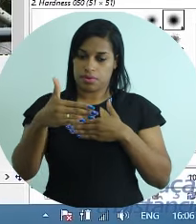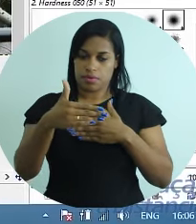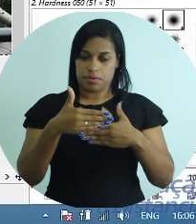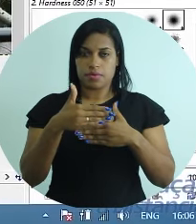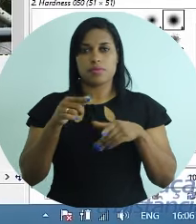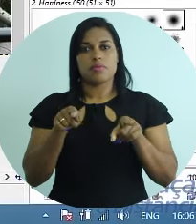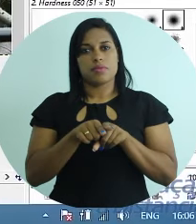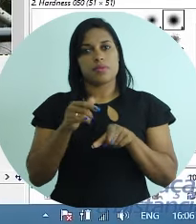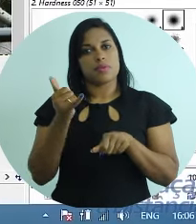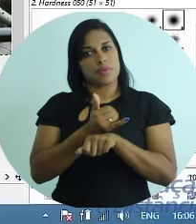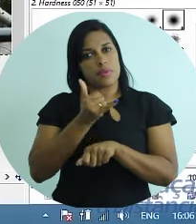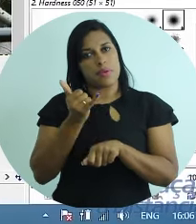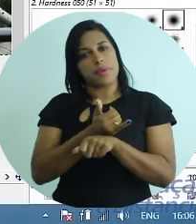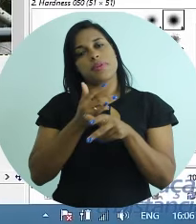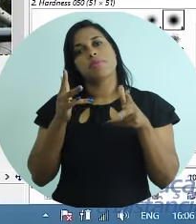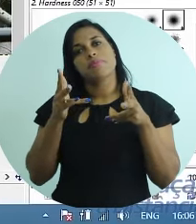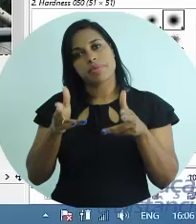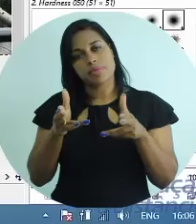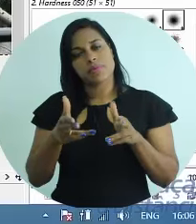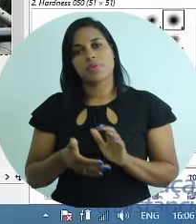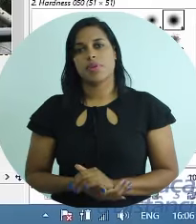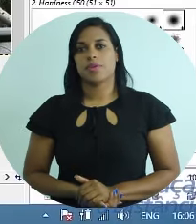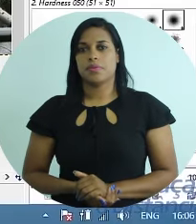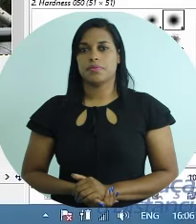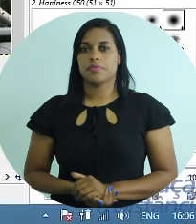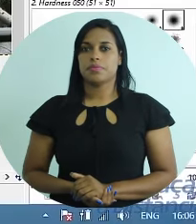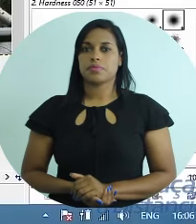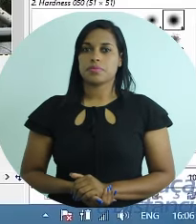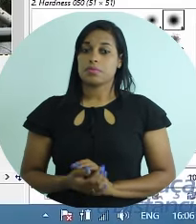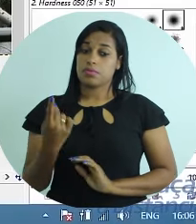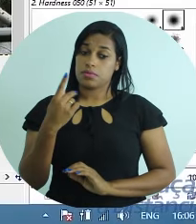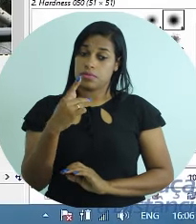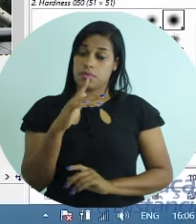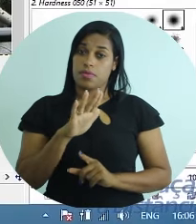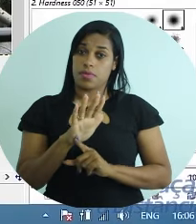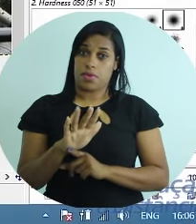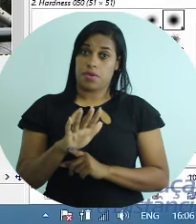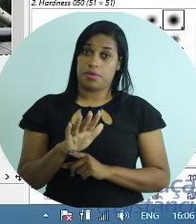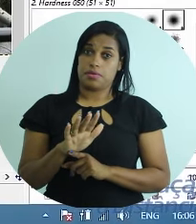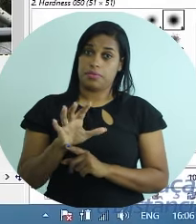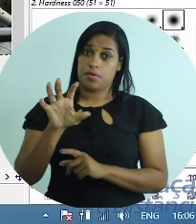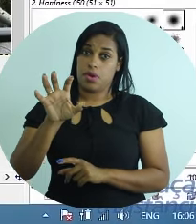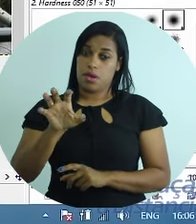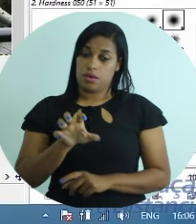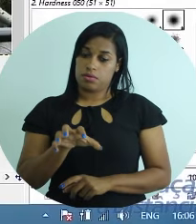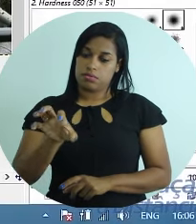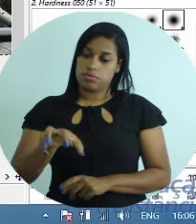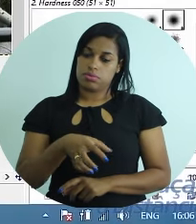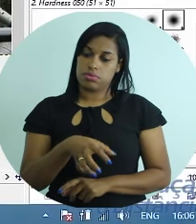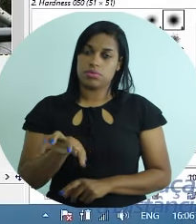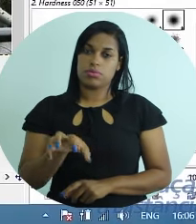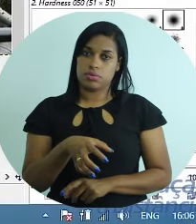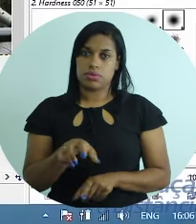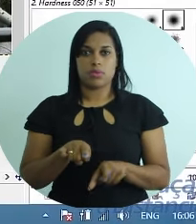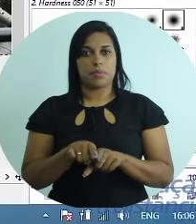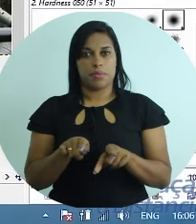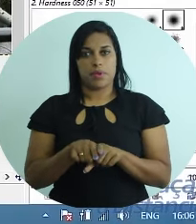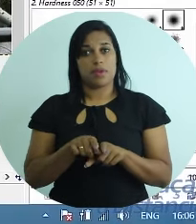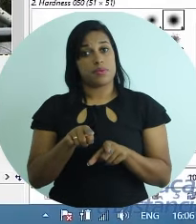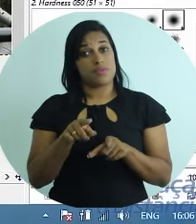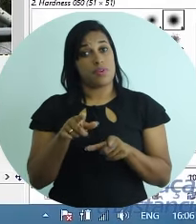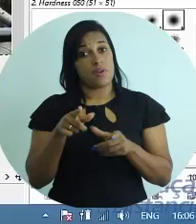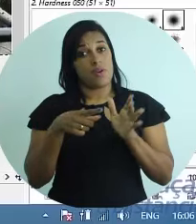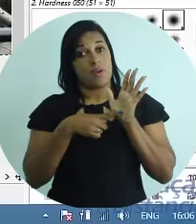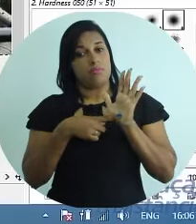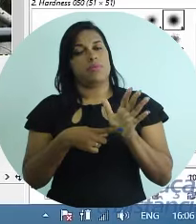aqui essa ferramenta de corte, que eu estou aqui com o meu cursor do mouse sobre ela. Quando eu aciono essa